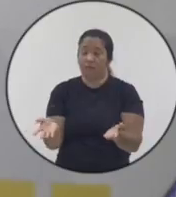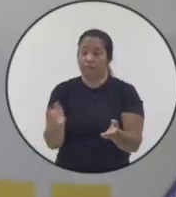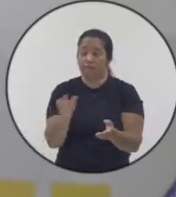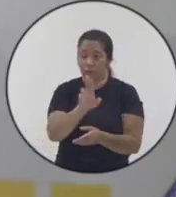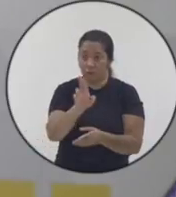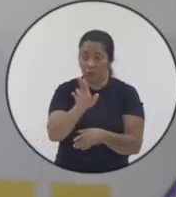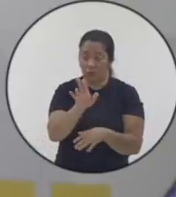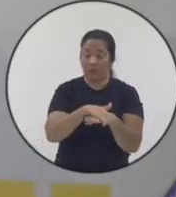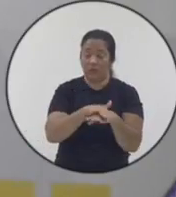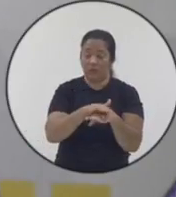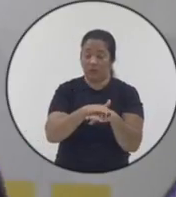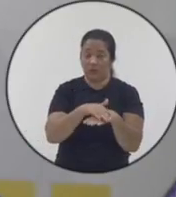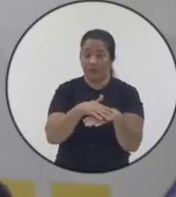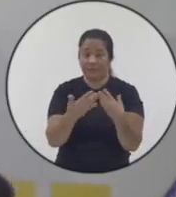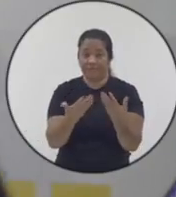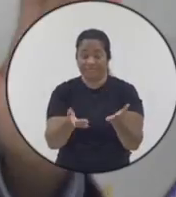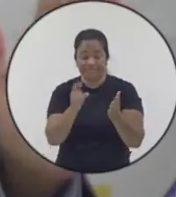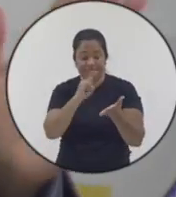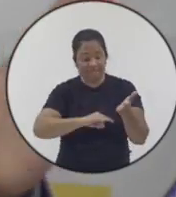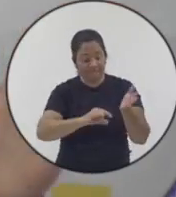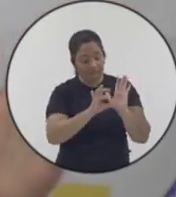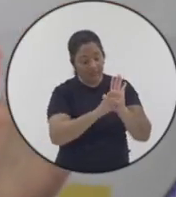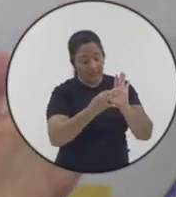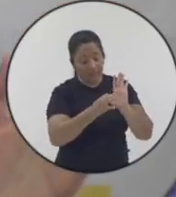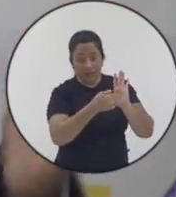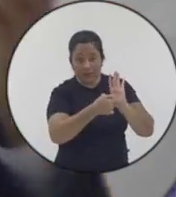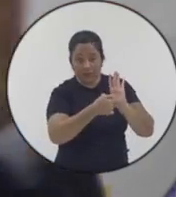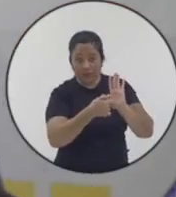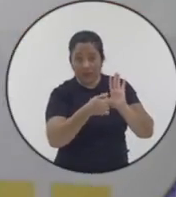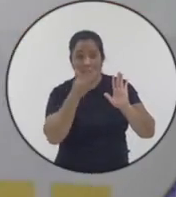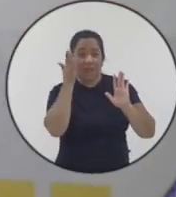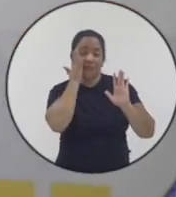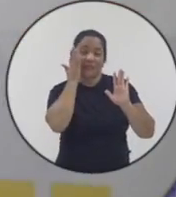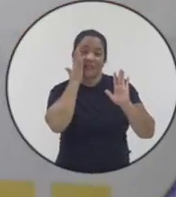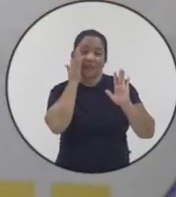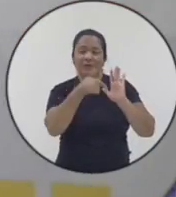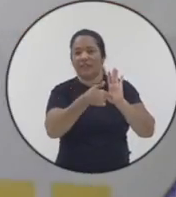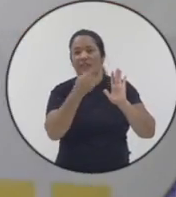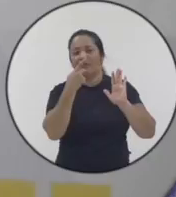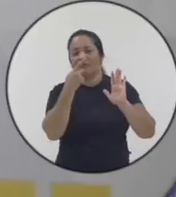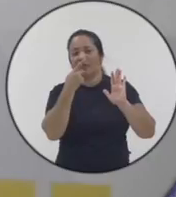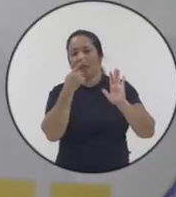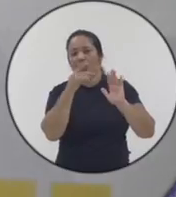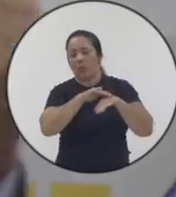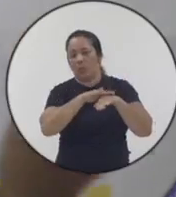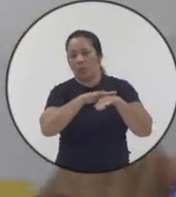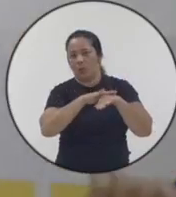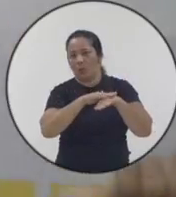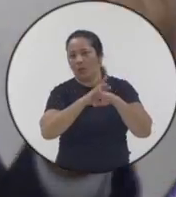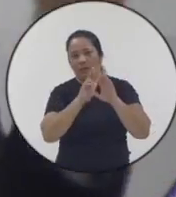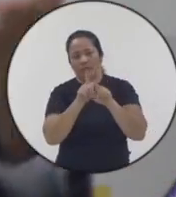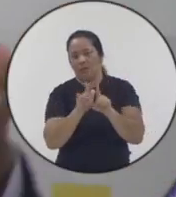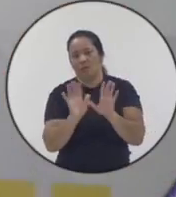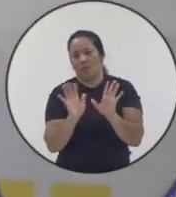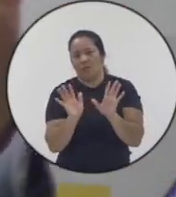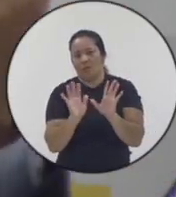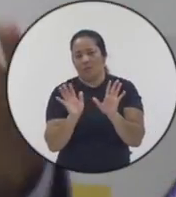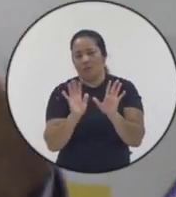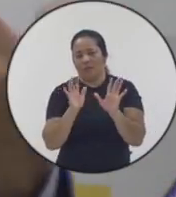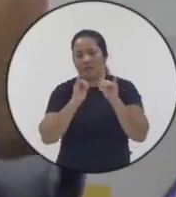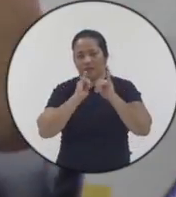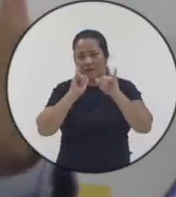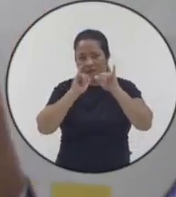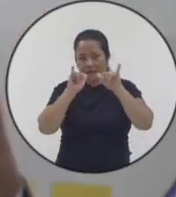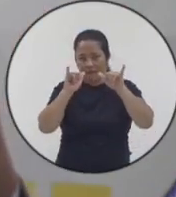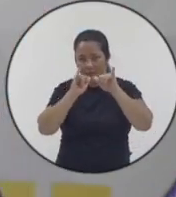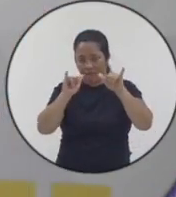tem essa resolução que é totalmente despatologizante. Sei também que tem o lançamento da campanha do CFP a favor